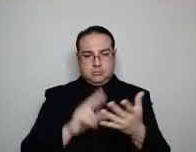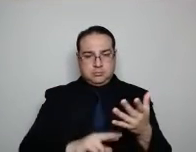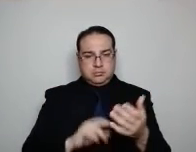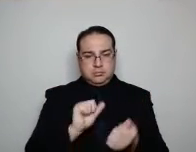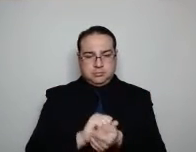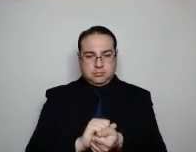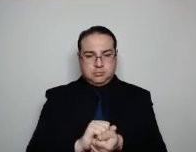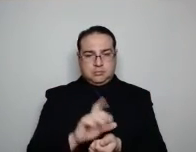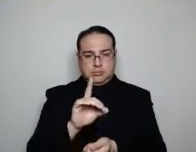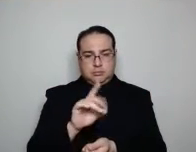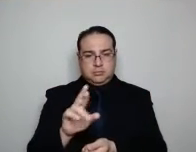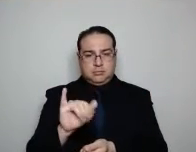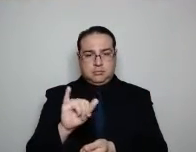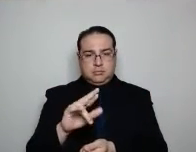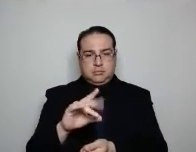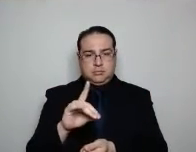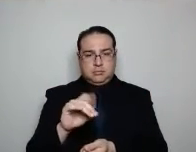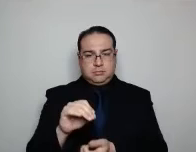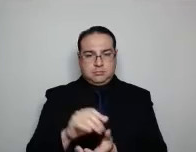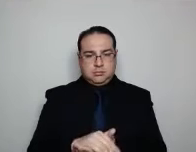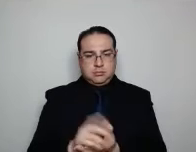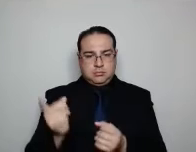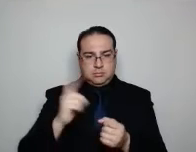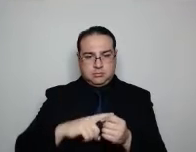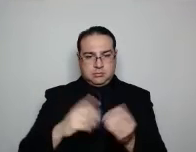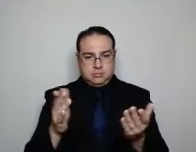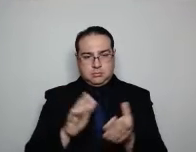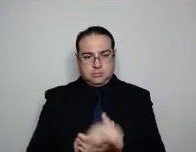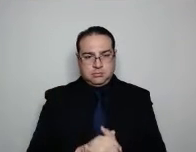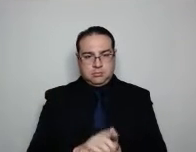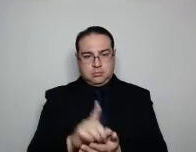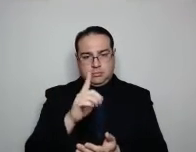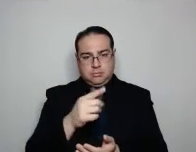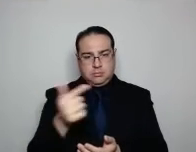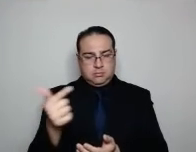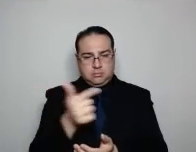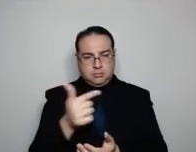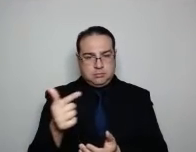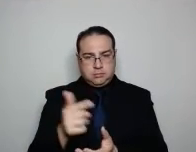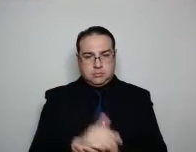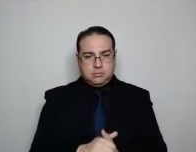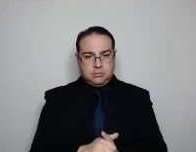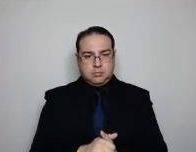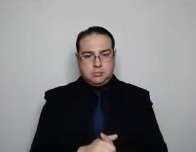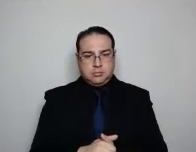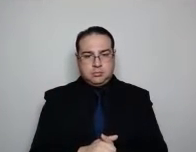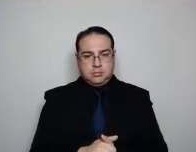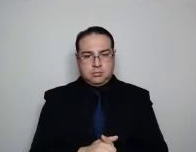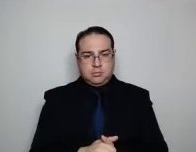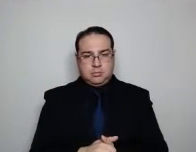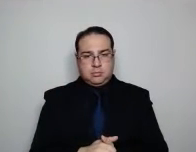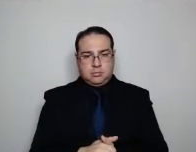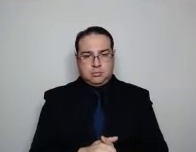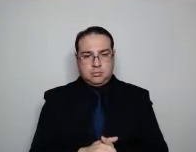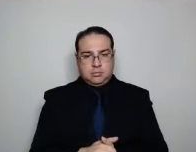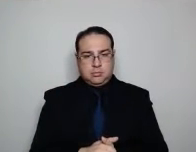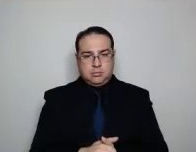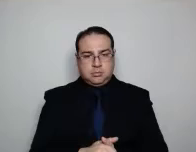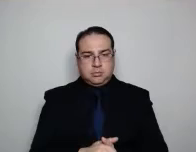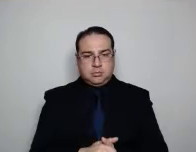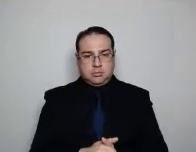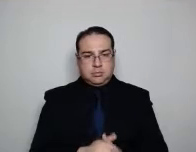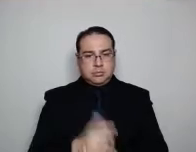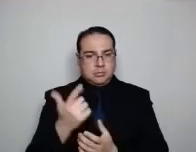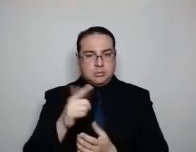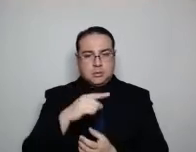Ricardo, eu vou retornar agora o 122, né, que a gente não teve condição de fazer no